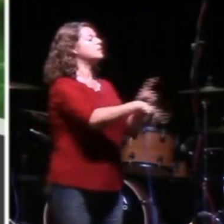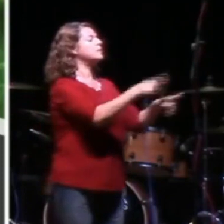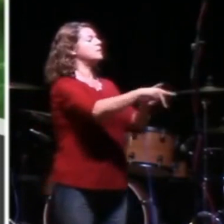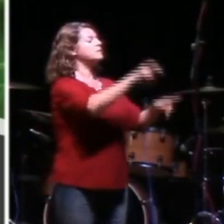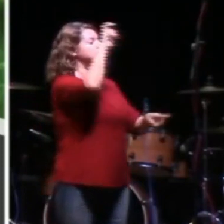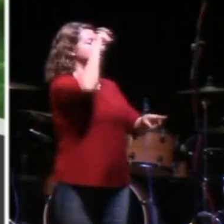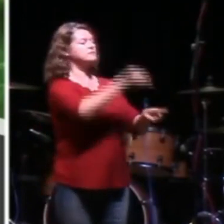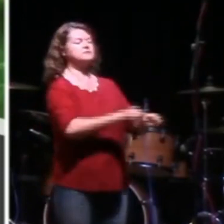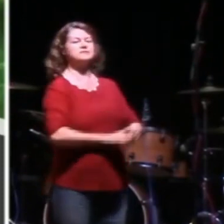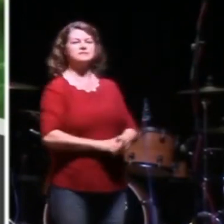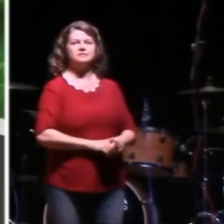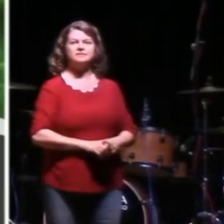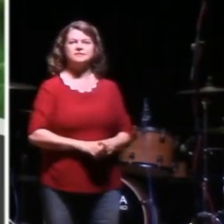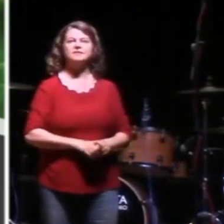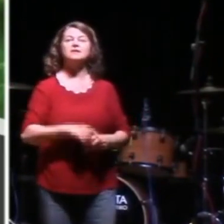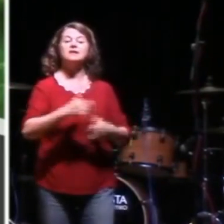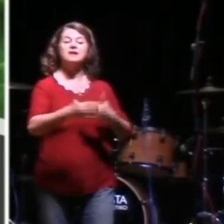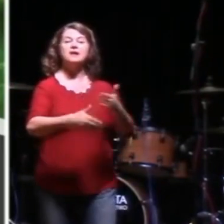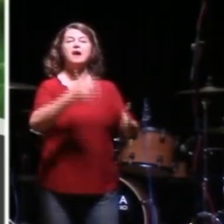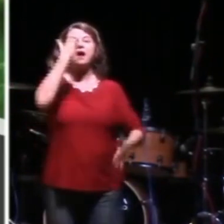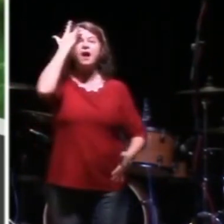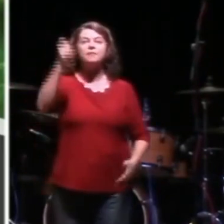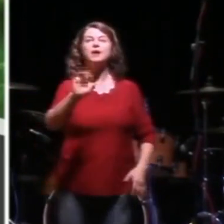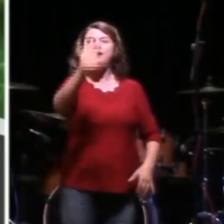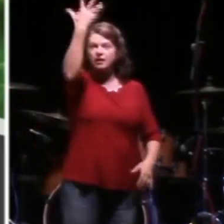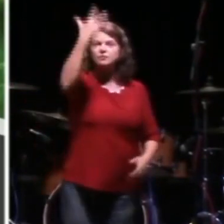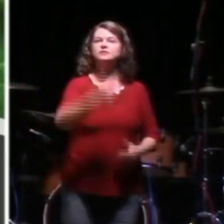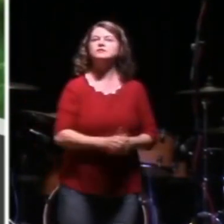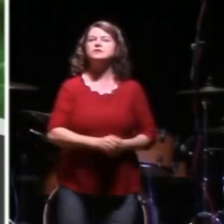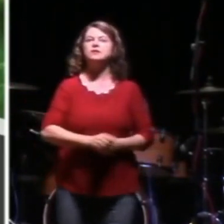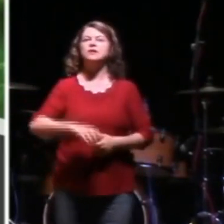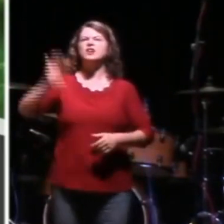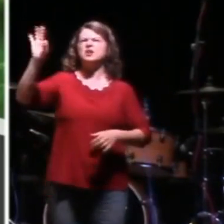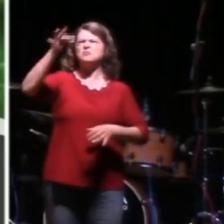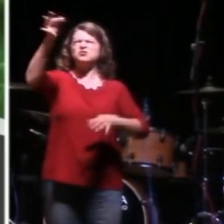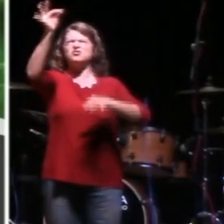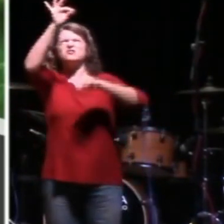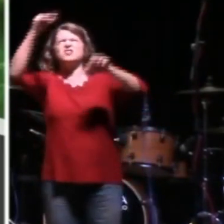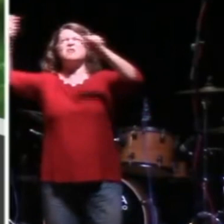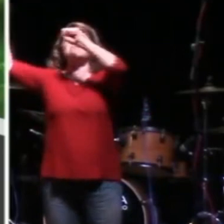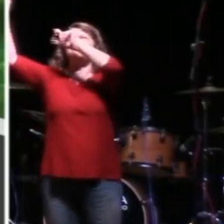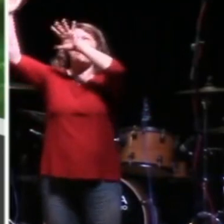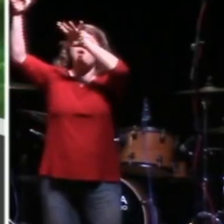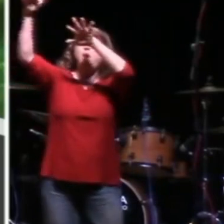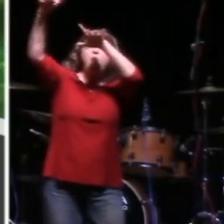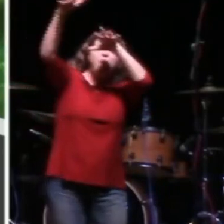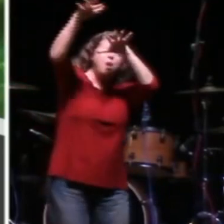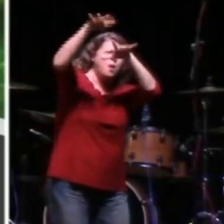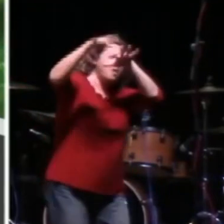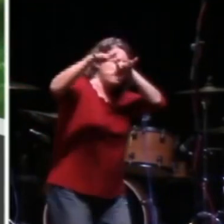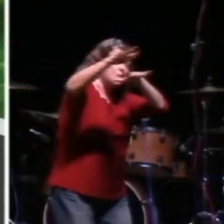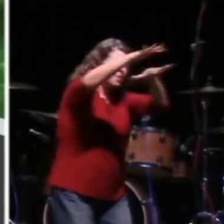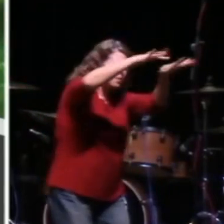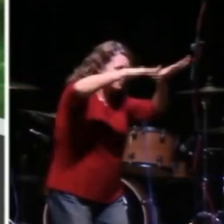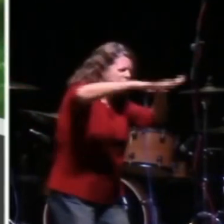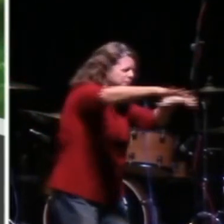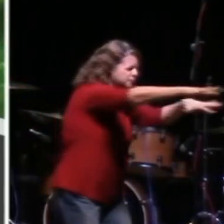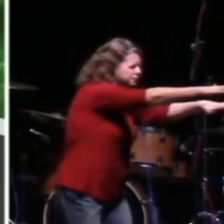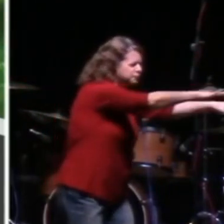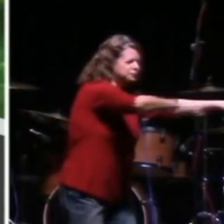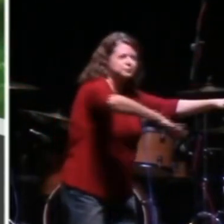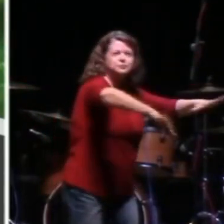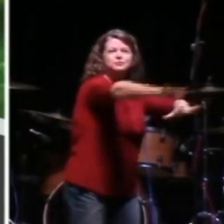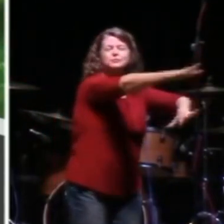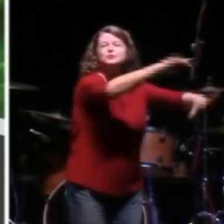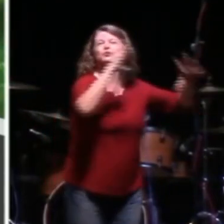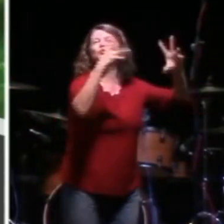fez o senhor jesus enxame de moscas invadiram o palácio do faraó e as casas de seus conselheiros e em todo o egito a terra